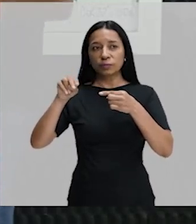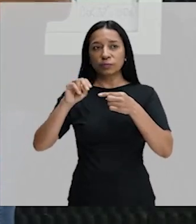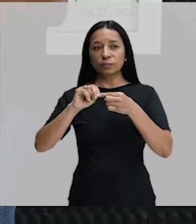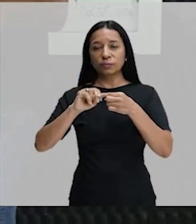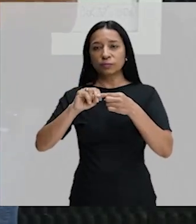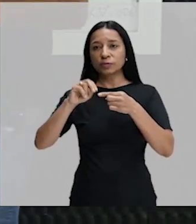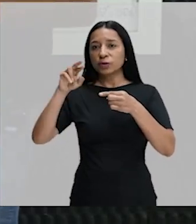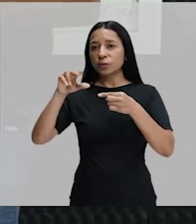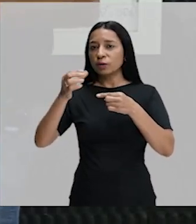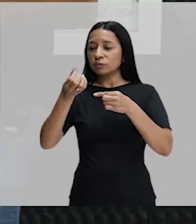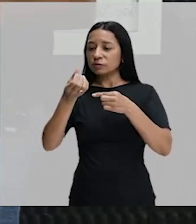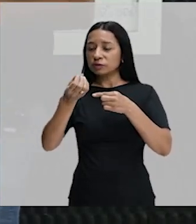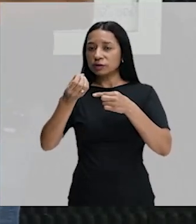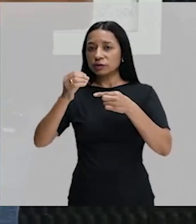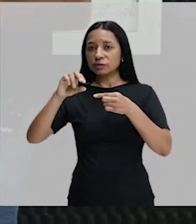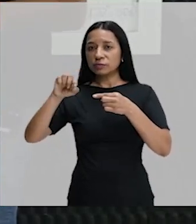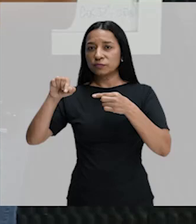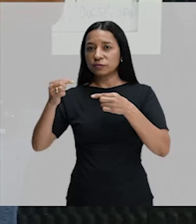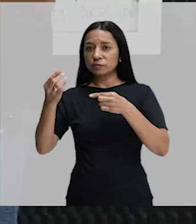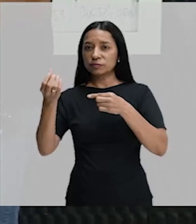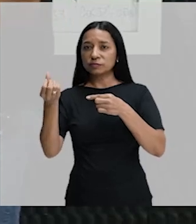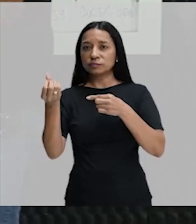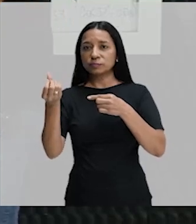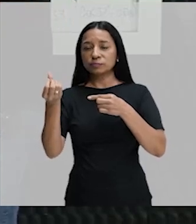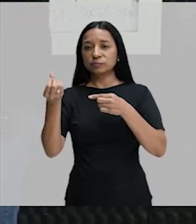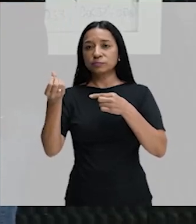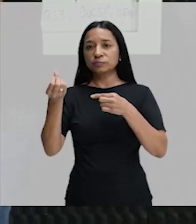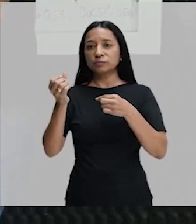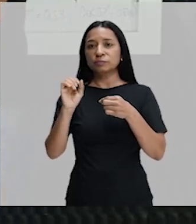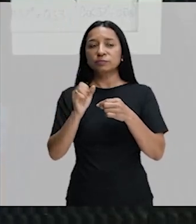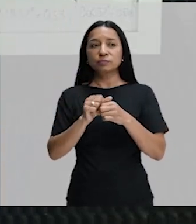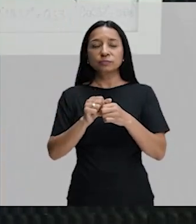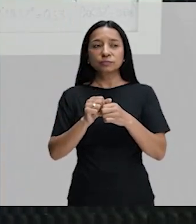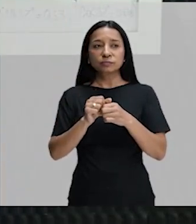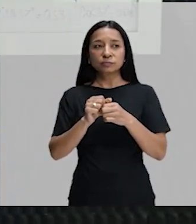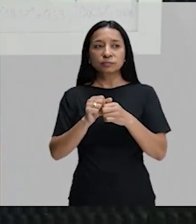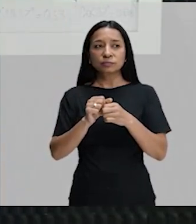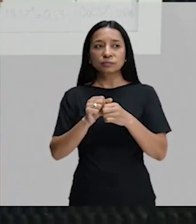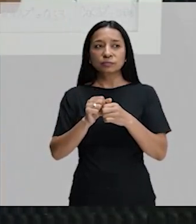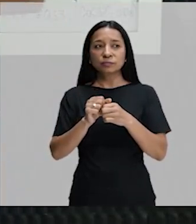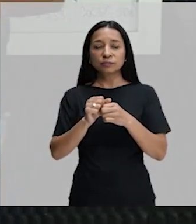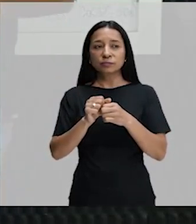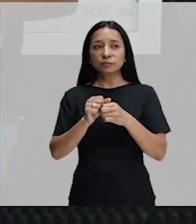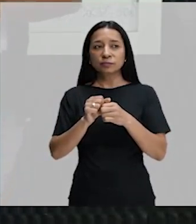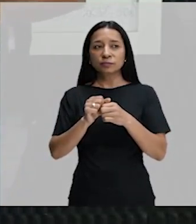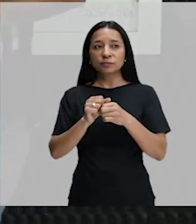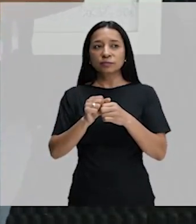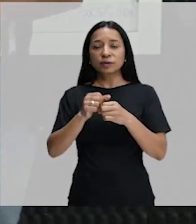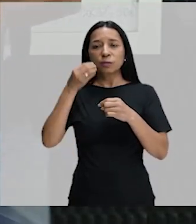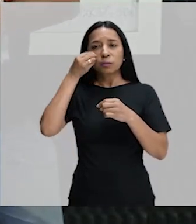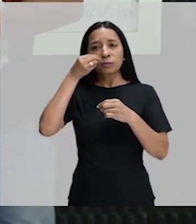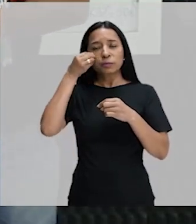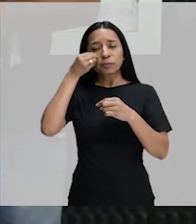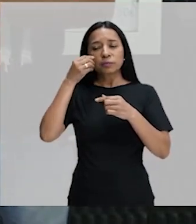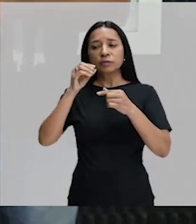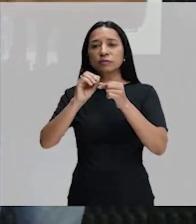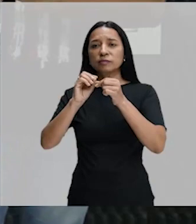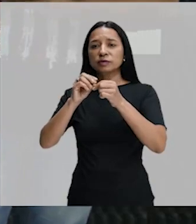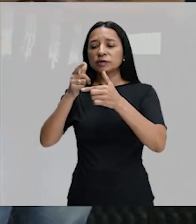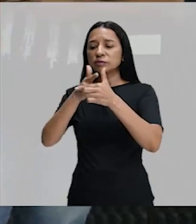O resultado foi o mesmo. Tá? Só se isso é coincidência, vamos testar agora fazendo a divisão do